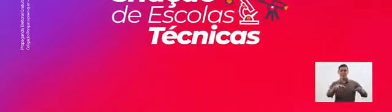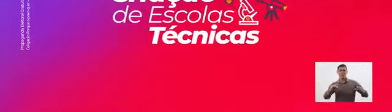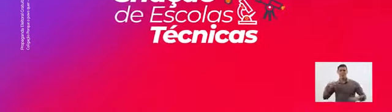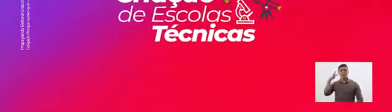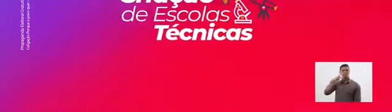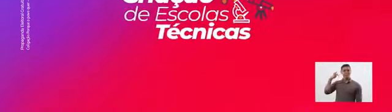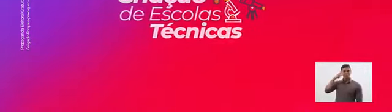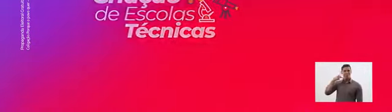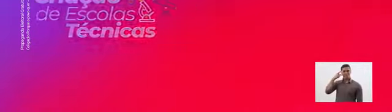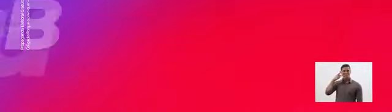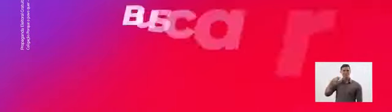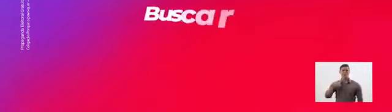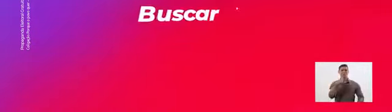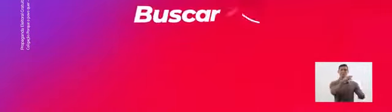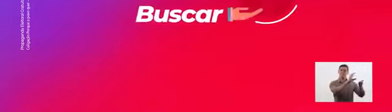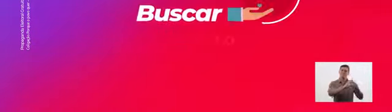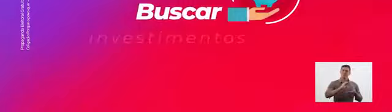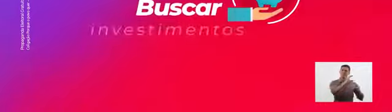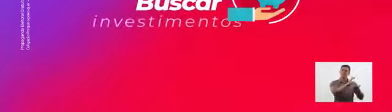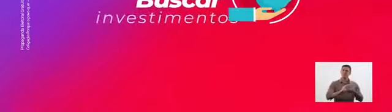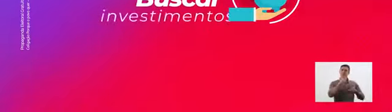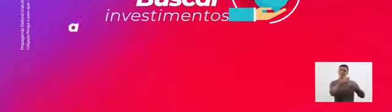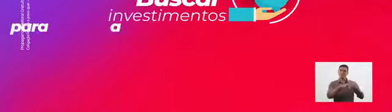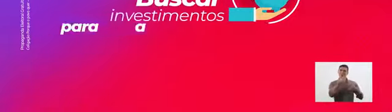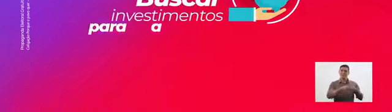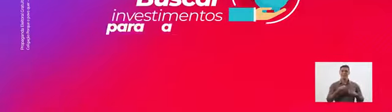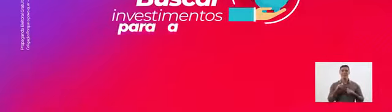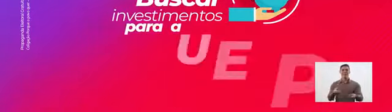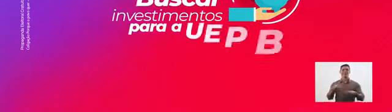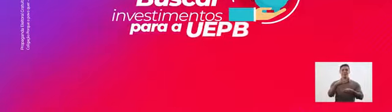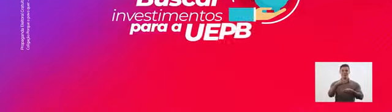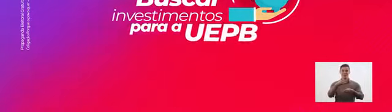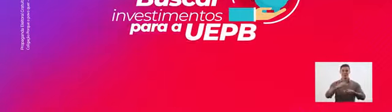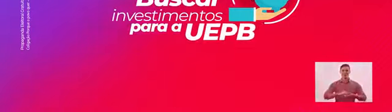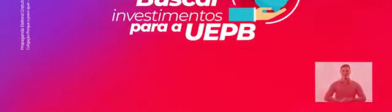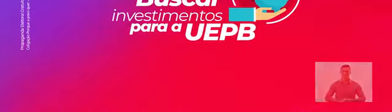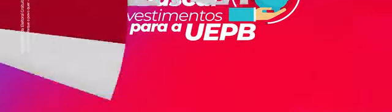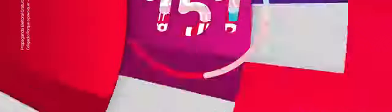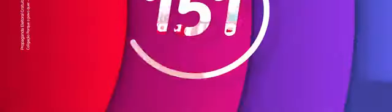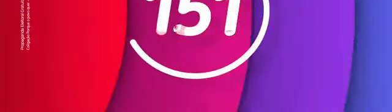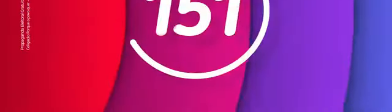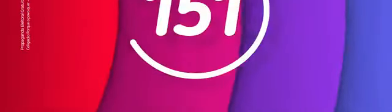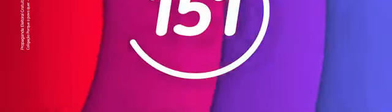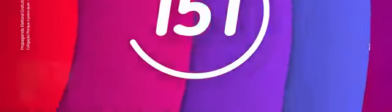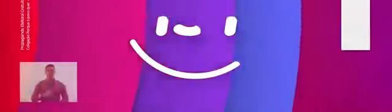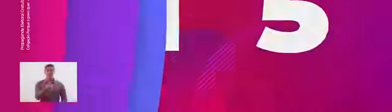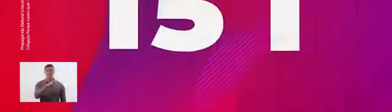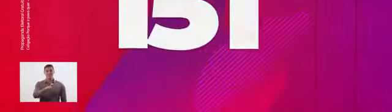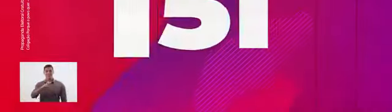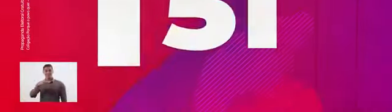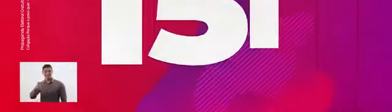diversas regiões do estado e buscar mais investimentos para a UEPB.